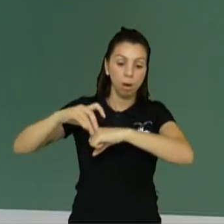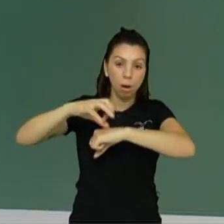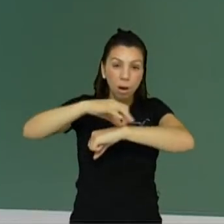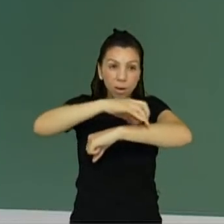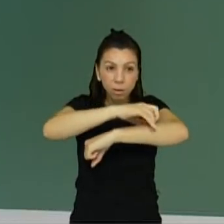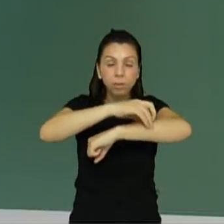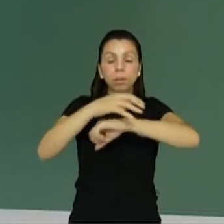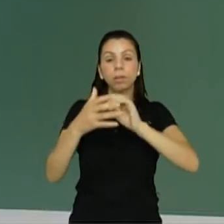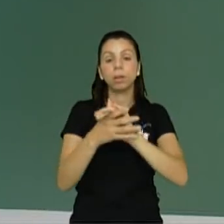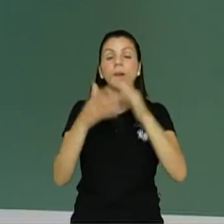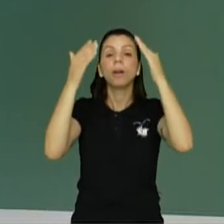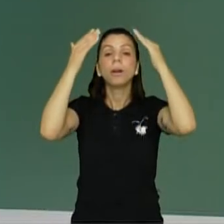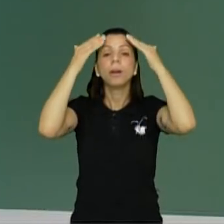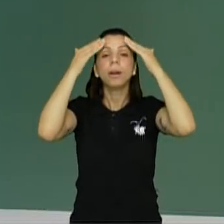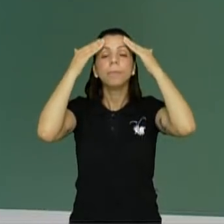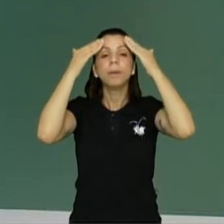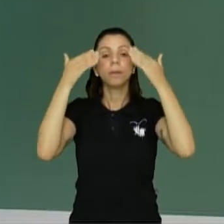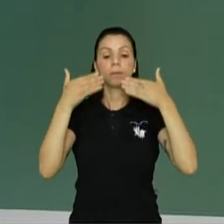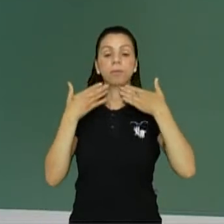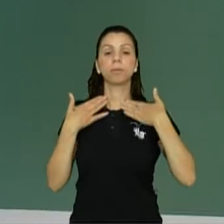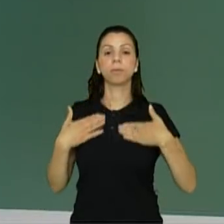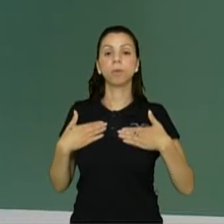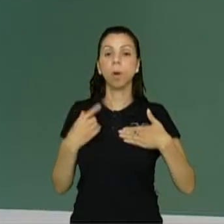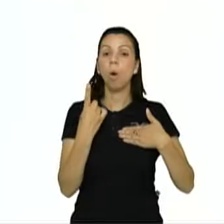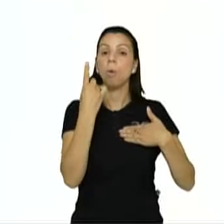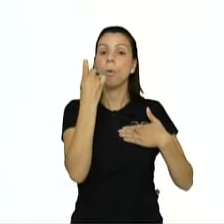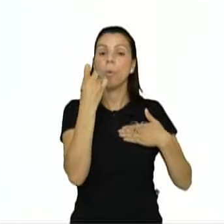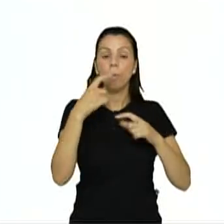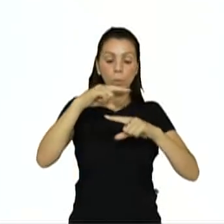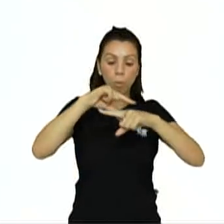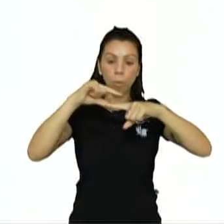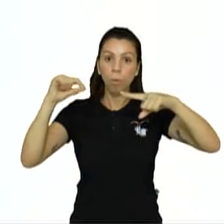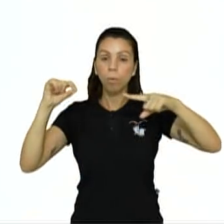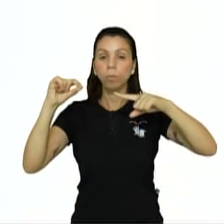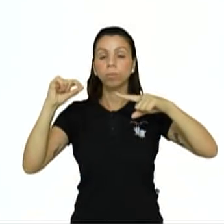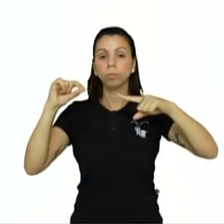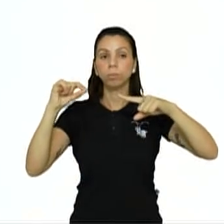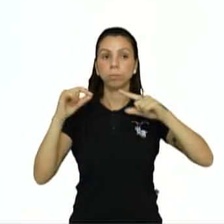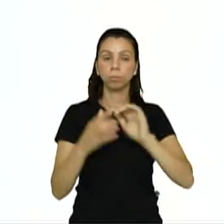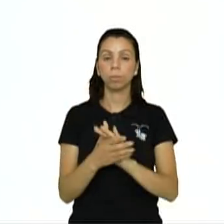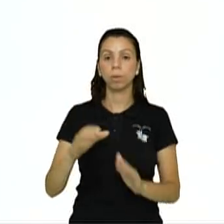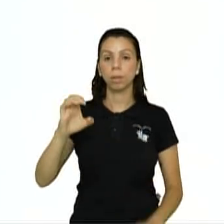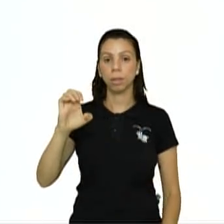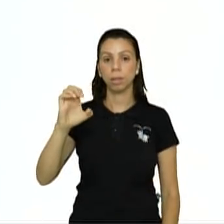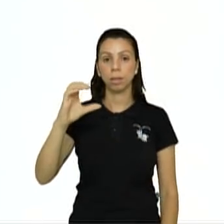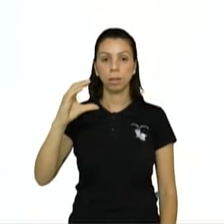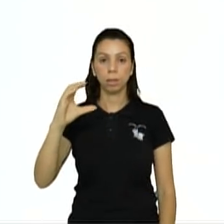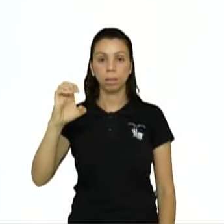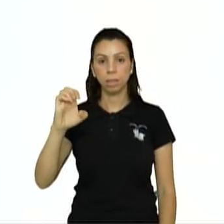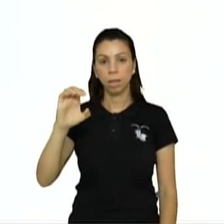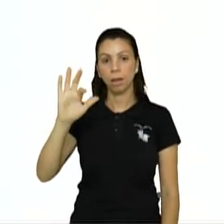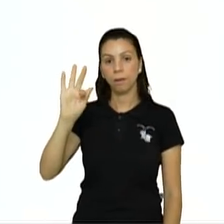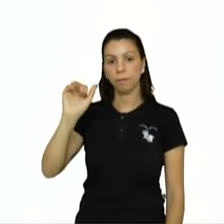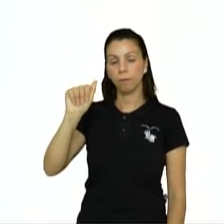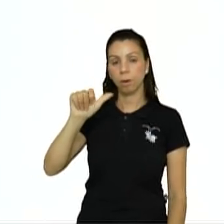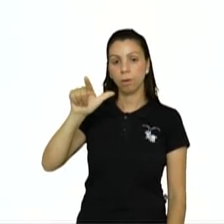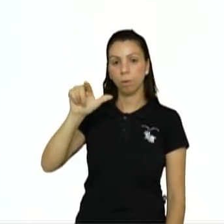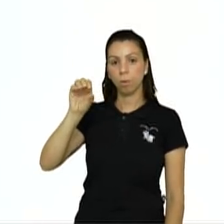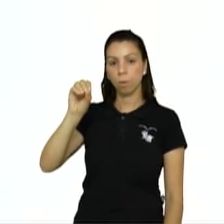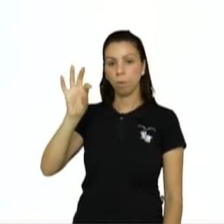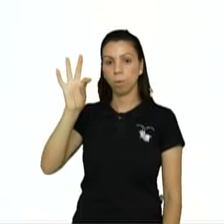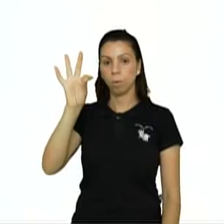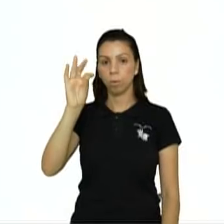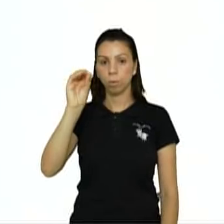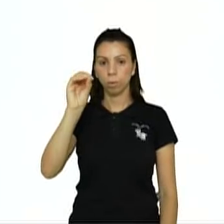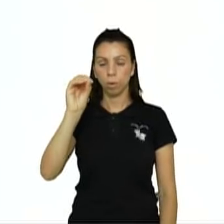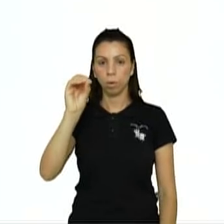se une ao tórax e forma uma parte só, que é o cefalotórax. Então é a junção de cabeça e tórax. E